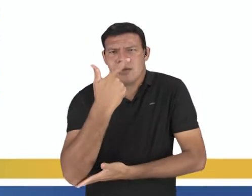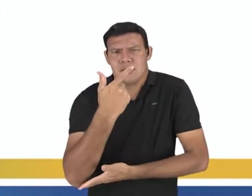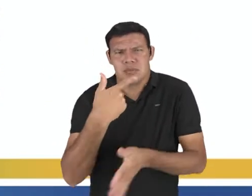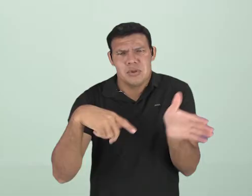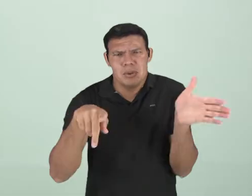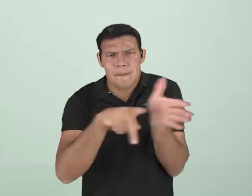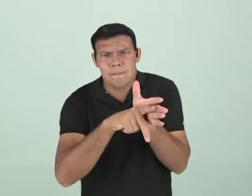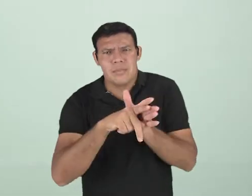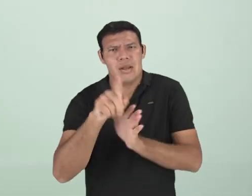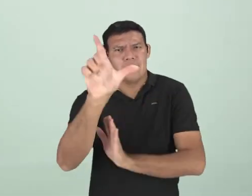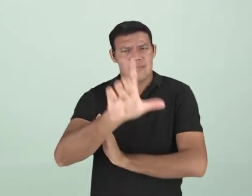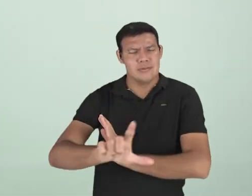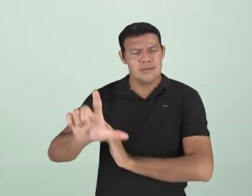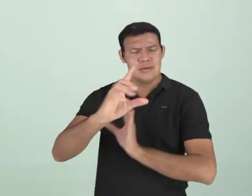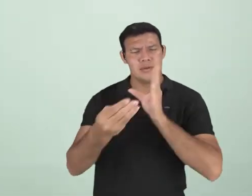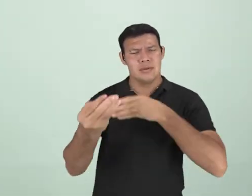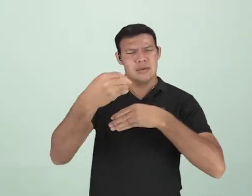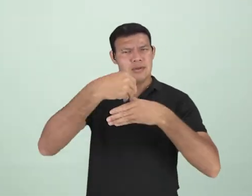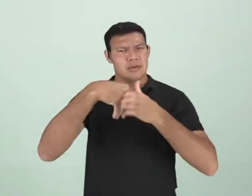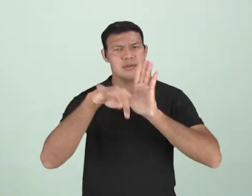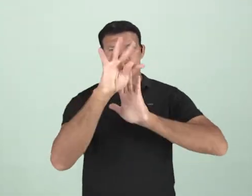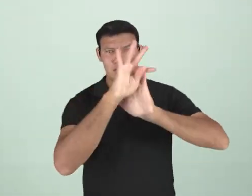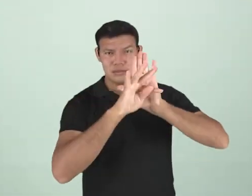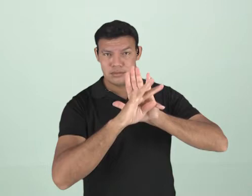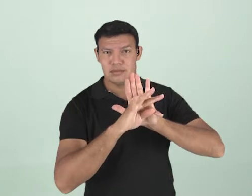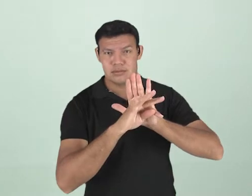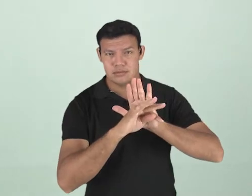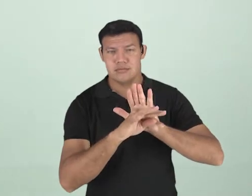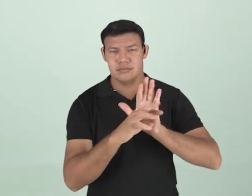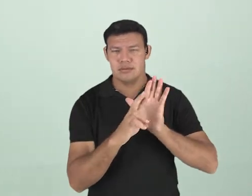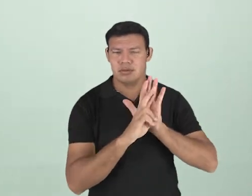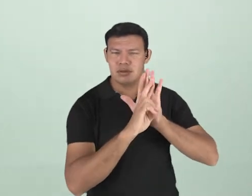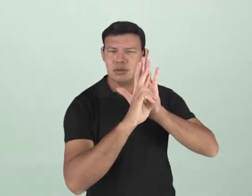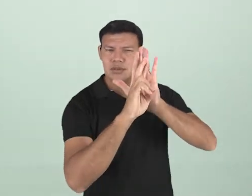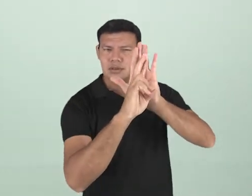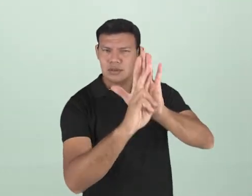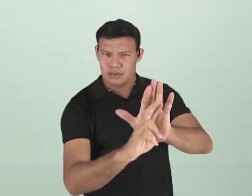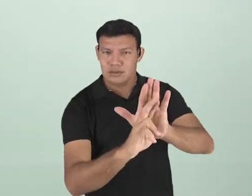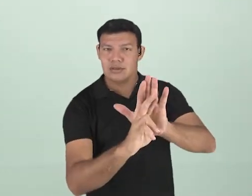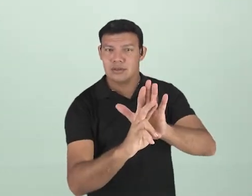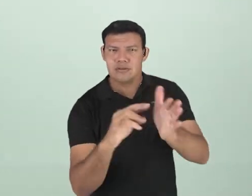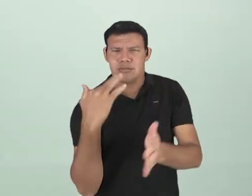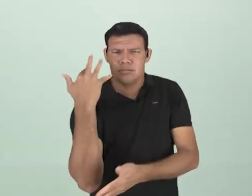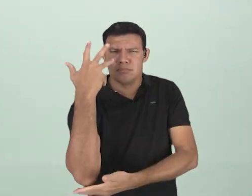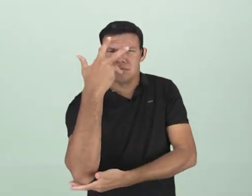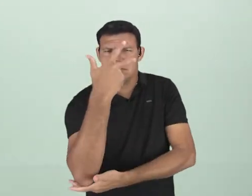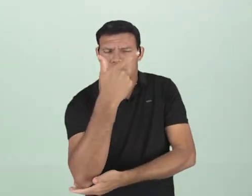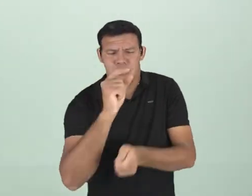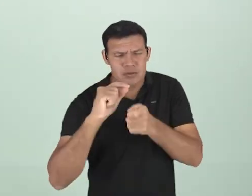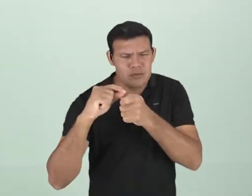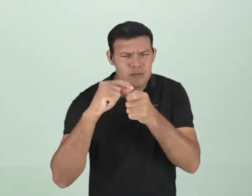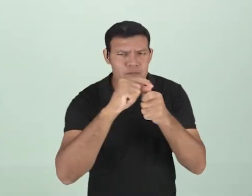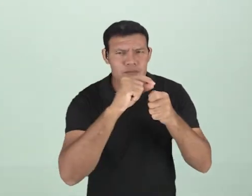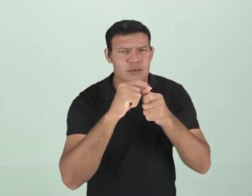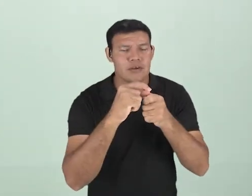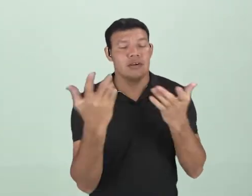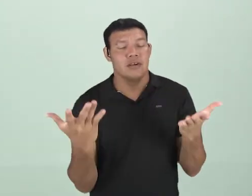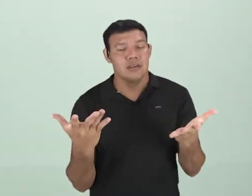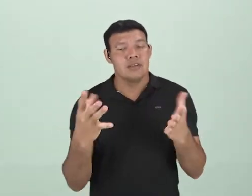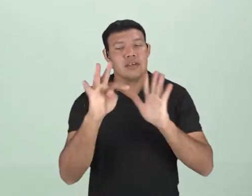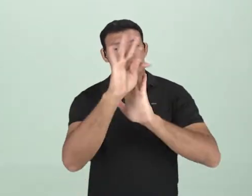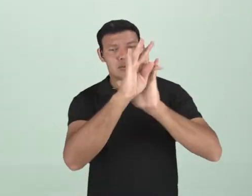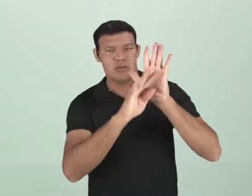o belo dentro dos textos, né? A representação do belo na construção dos textos, nos romances,